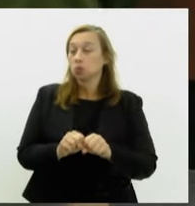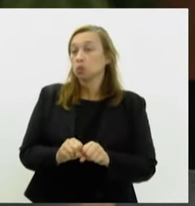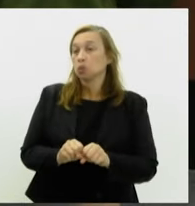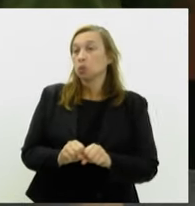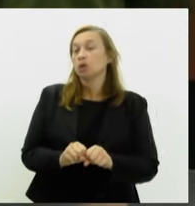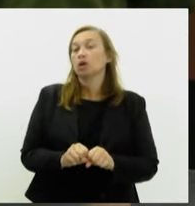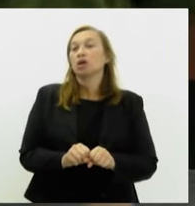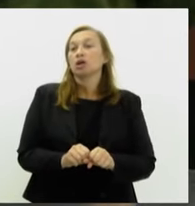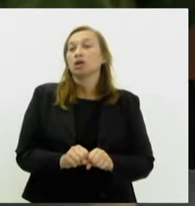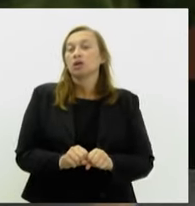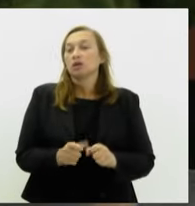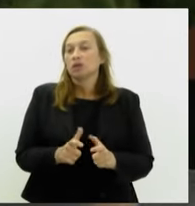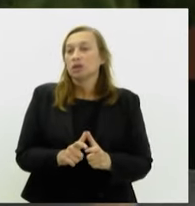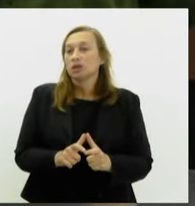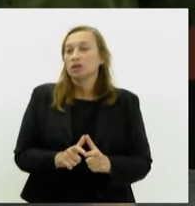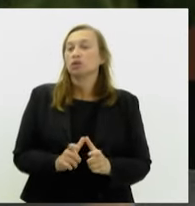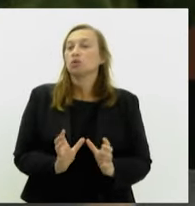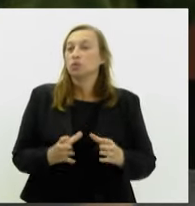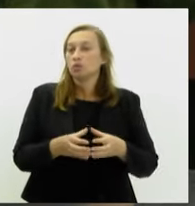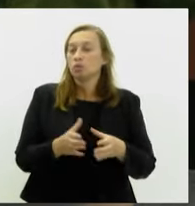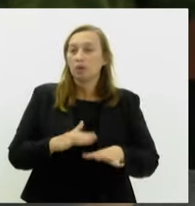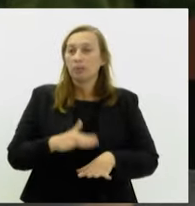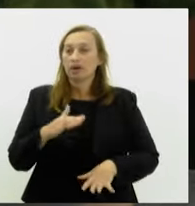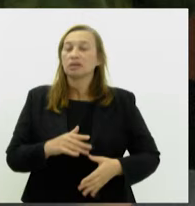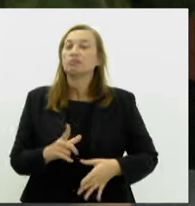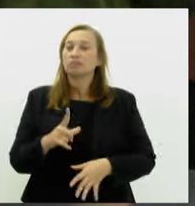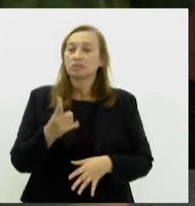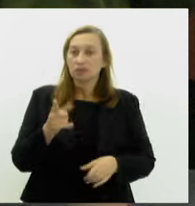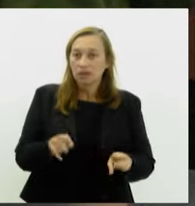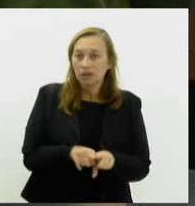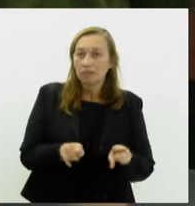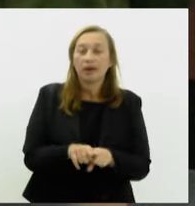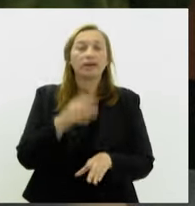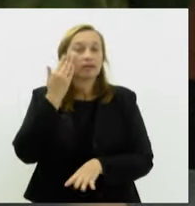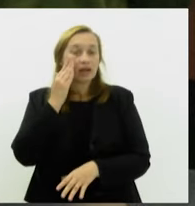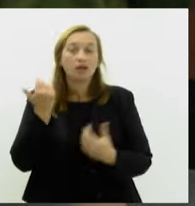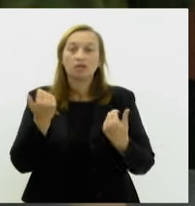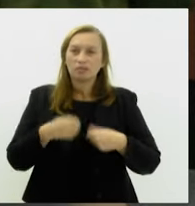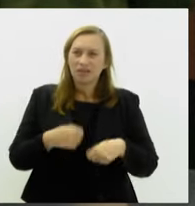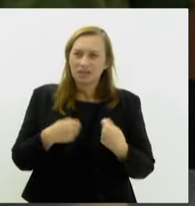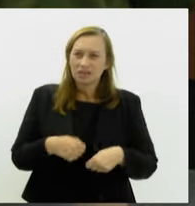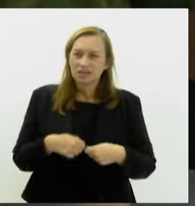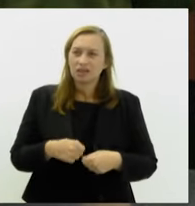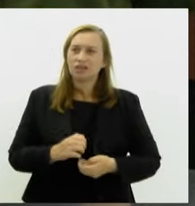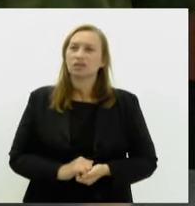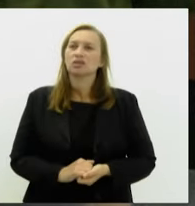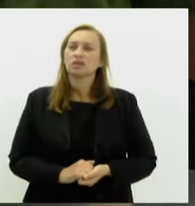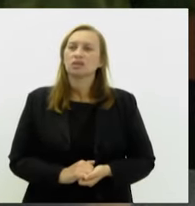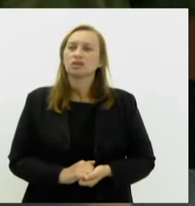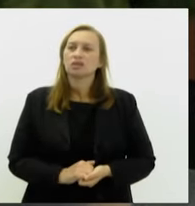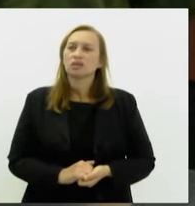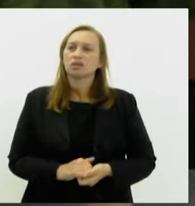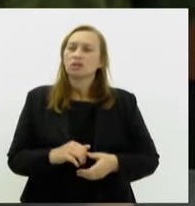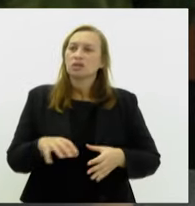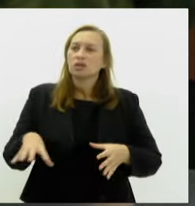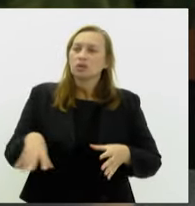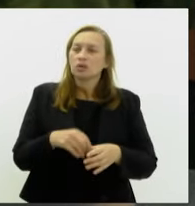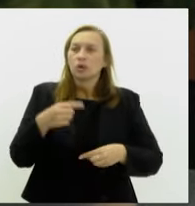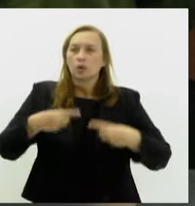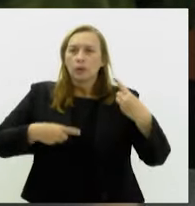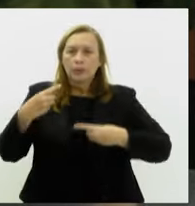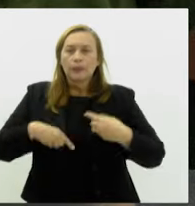ainda maior. A gente entende também que a gente precisa recolocar o debate